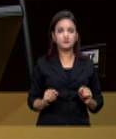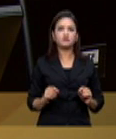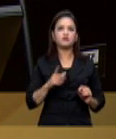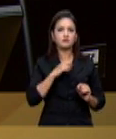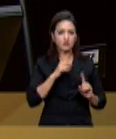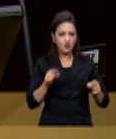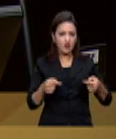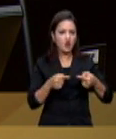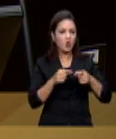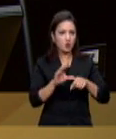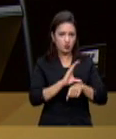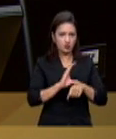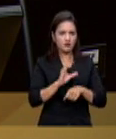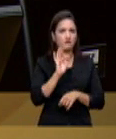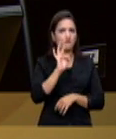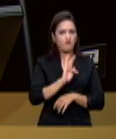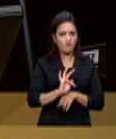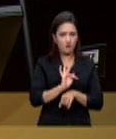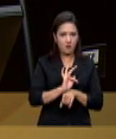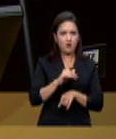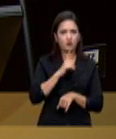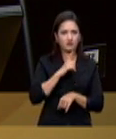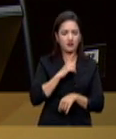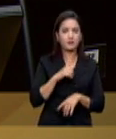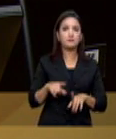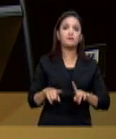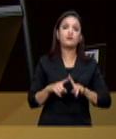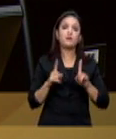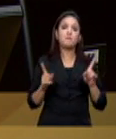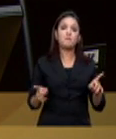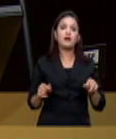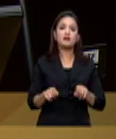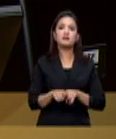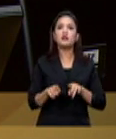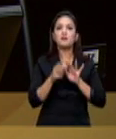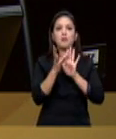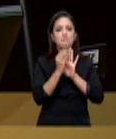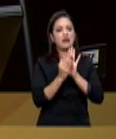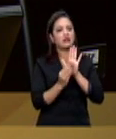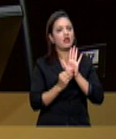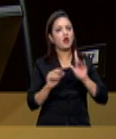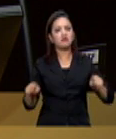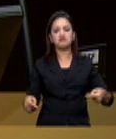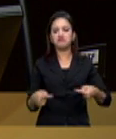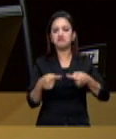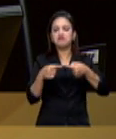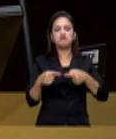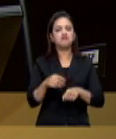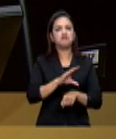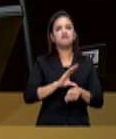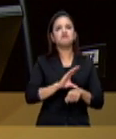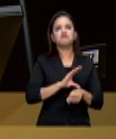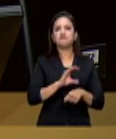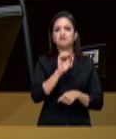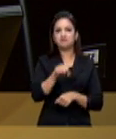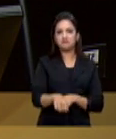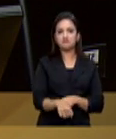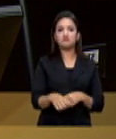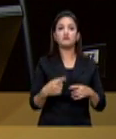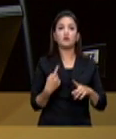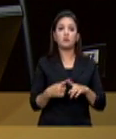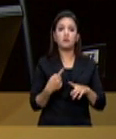votos concluíram, e também não vislumbra inconstitucionalidade material, uma vez que a medida foi tomada de